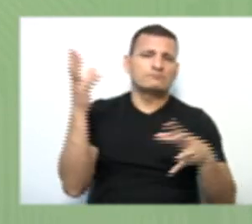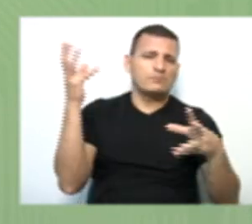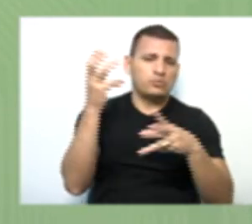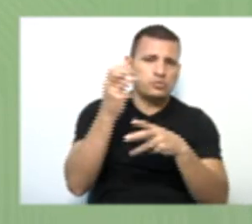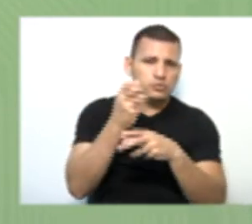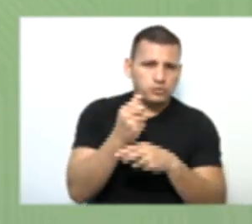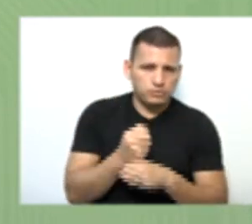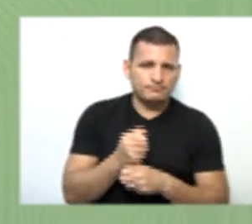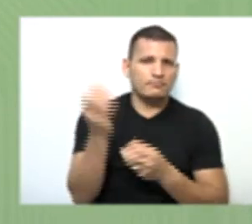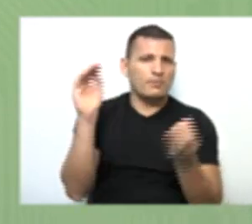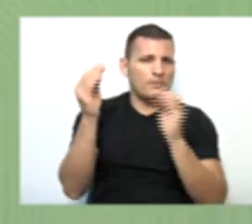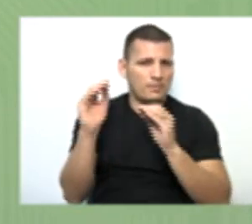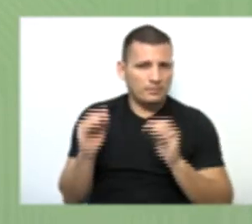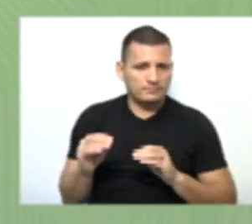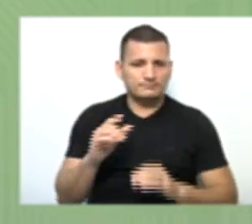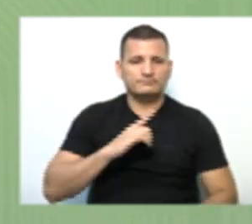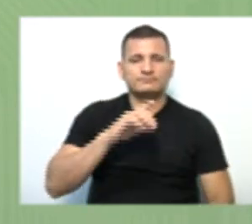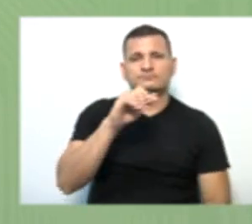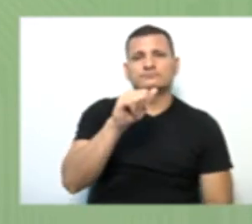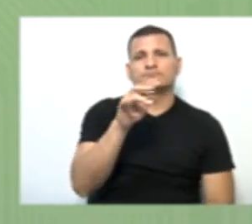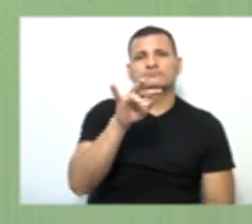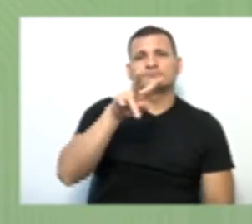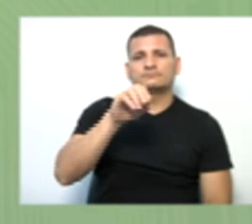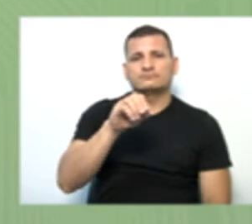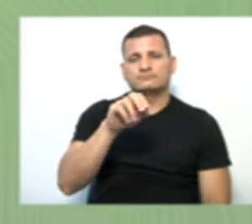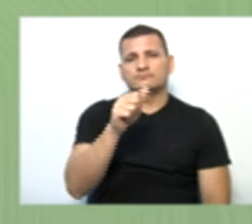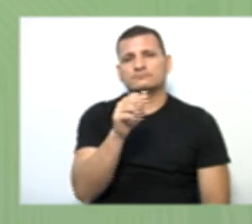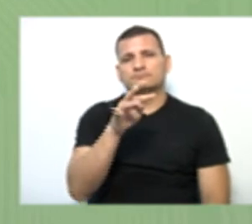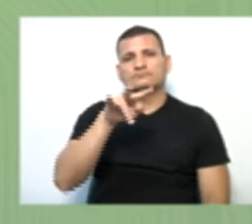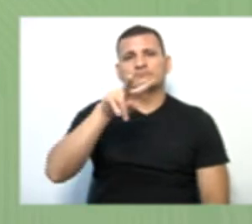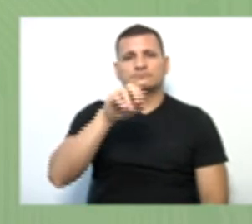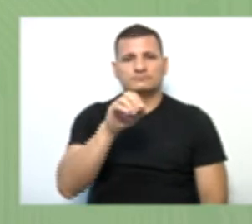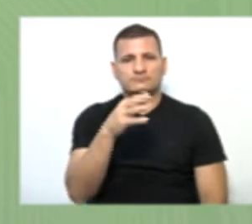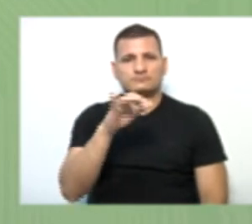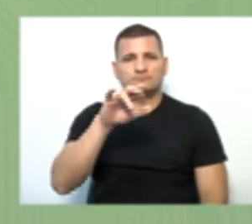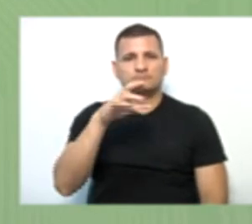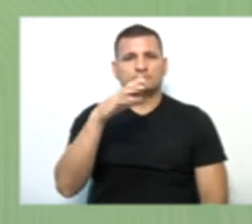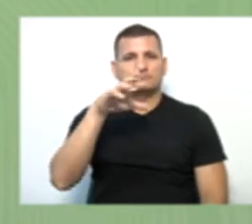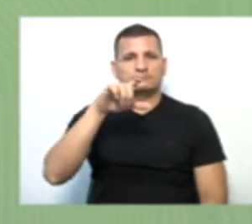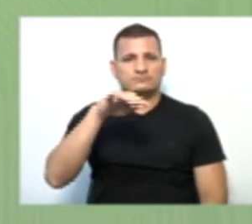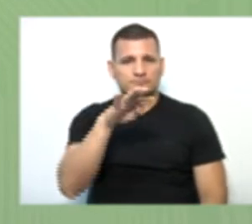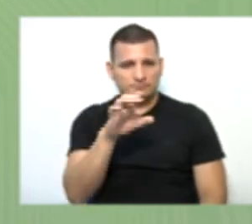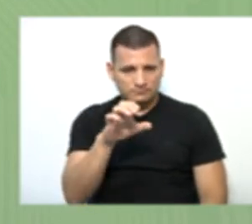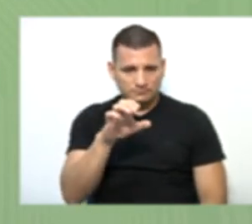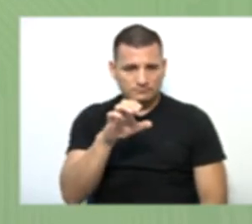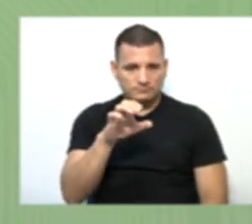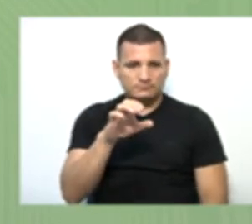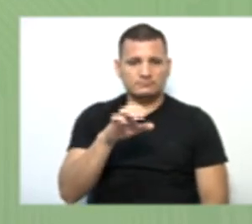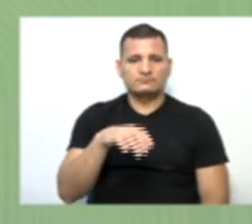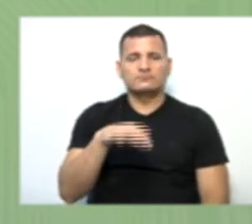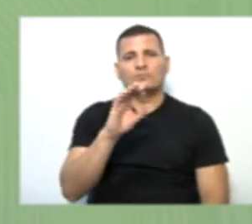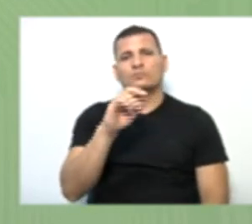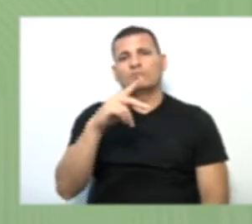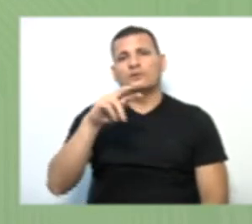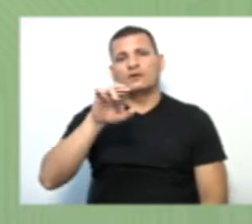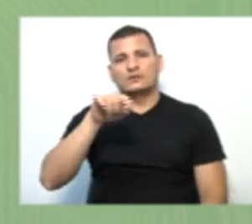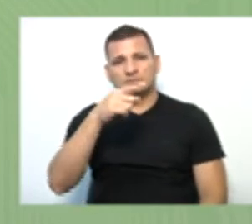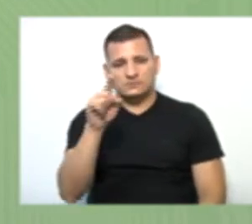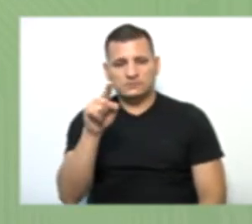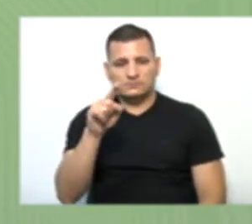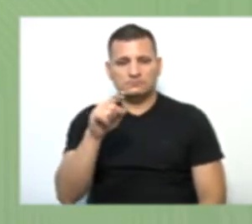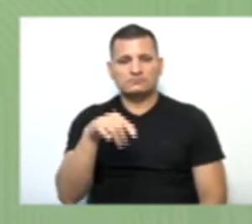o ativo, ativo circulante, operações com associados, aí tem vários cooperados.